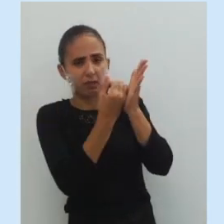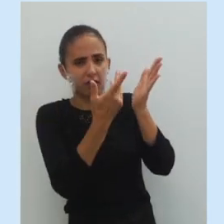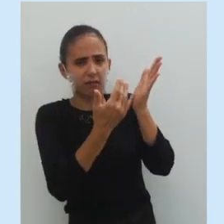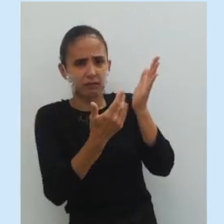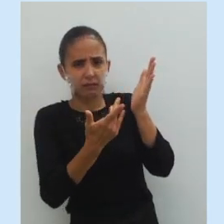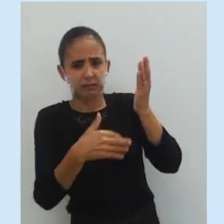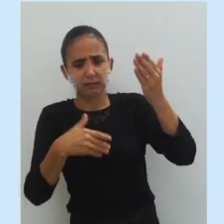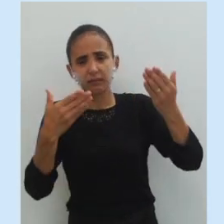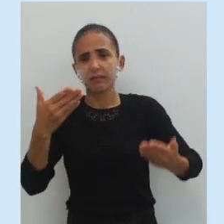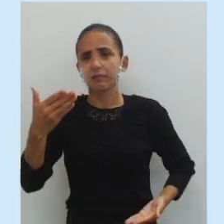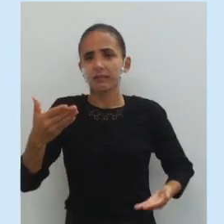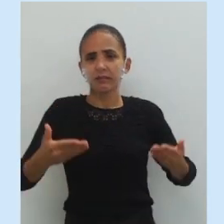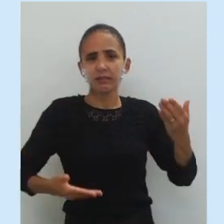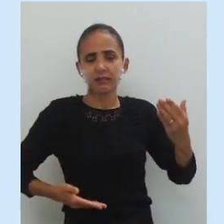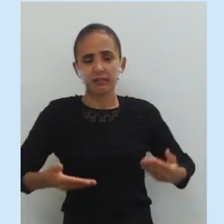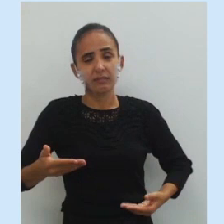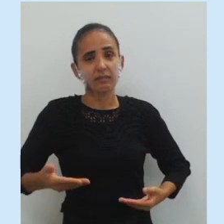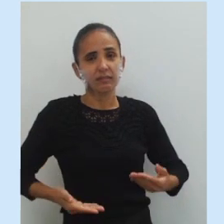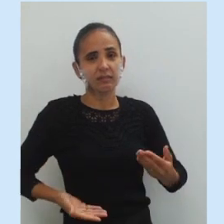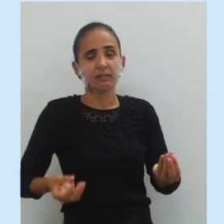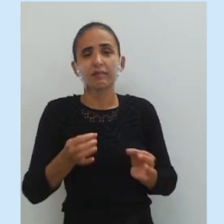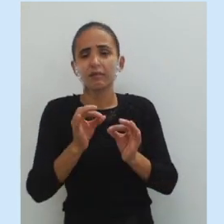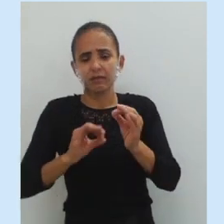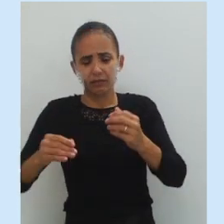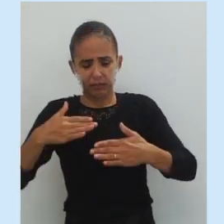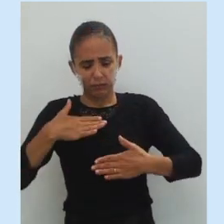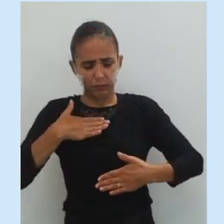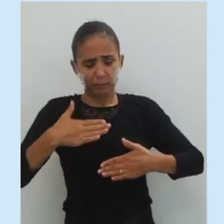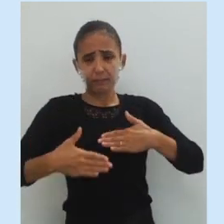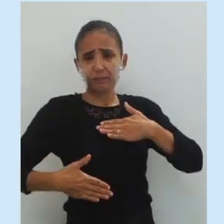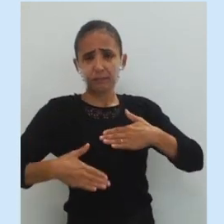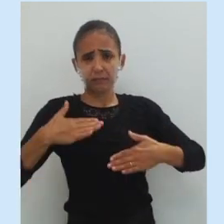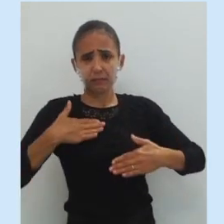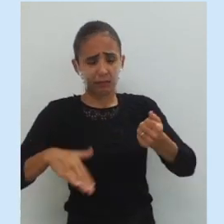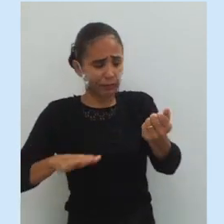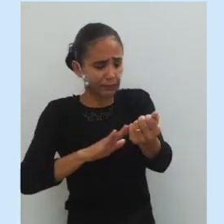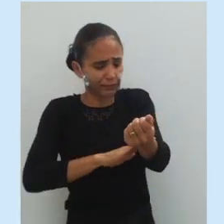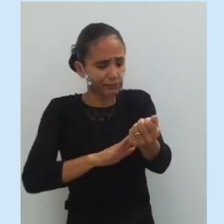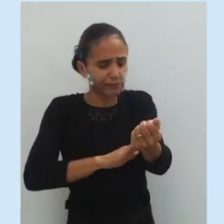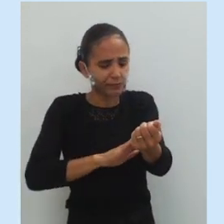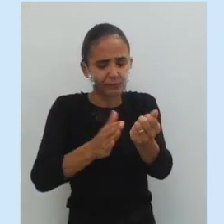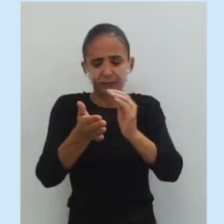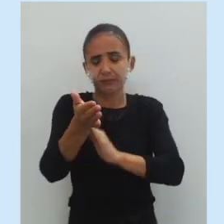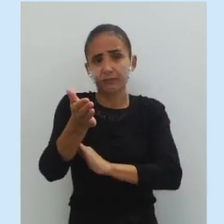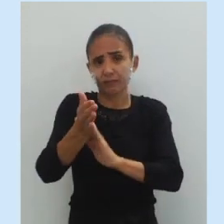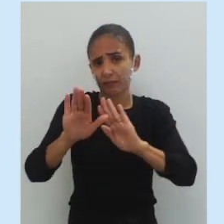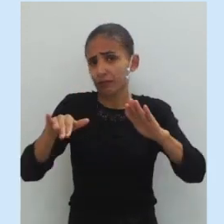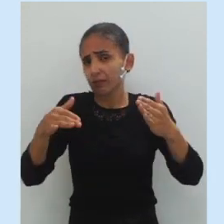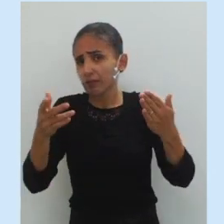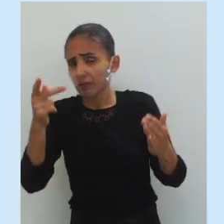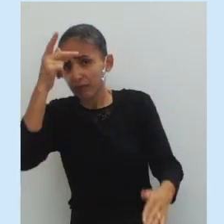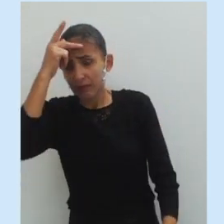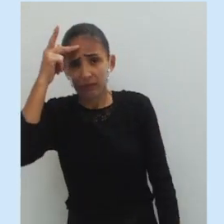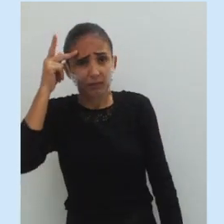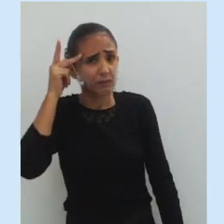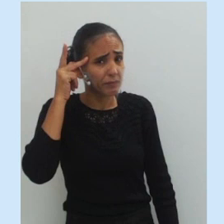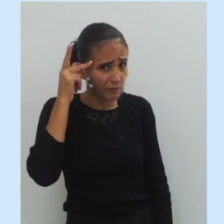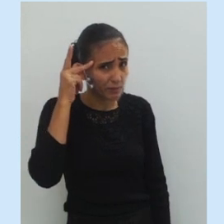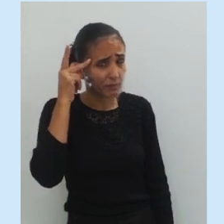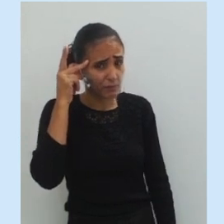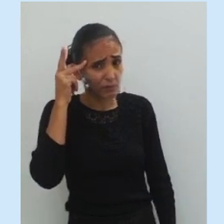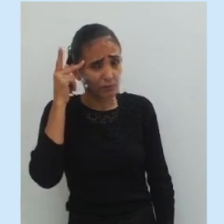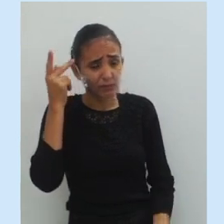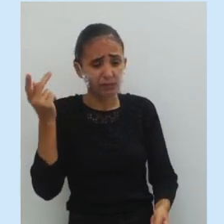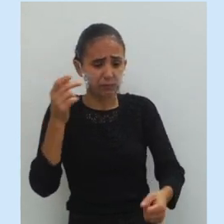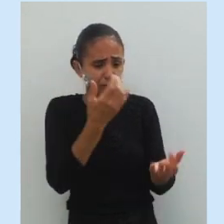uma reestruturação do tecido muscular. Então, quando uma pessoa ela sofre uma grande